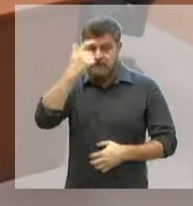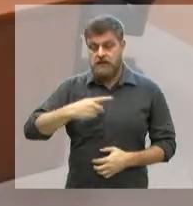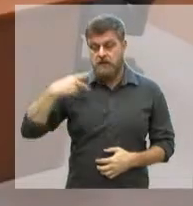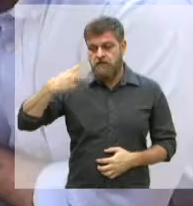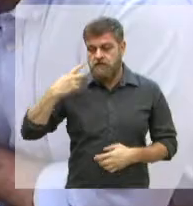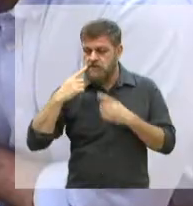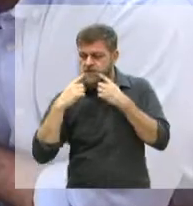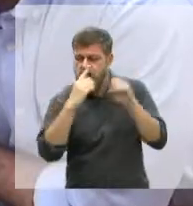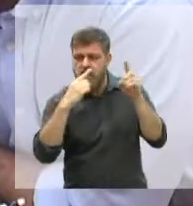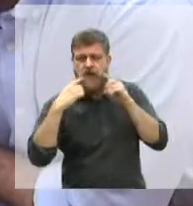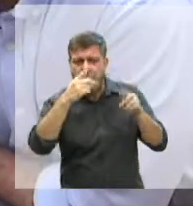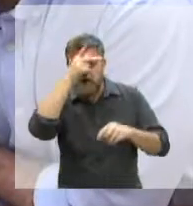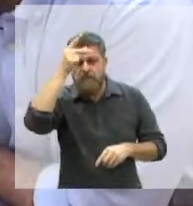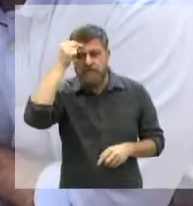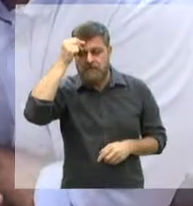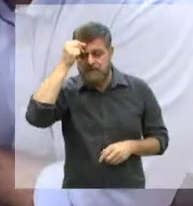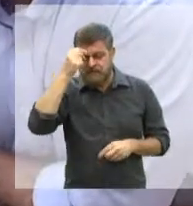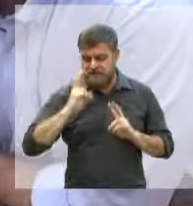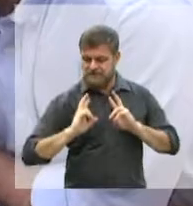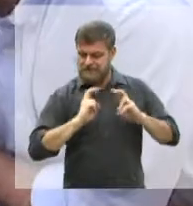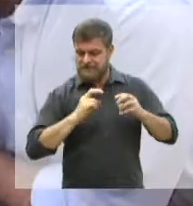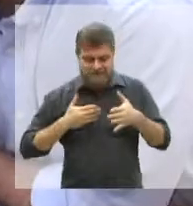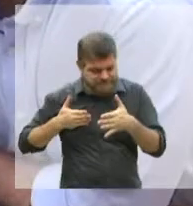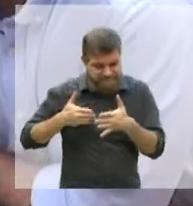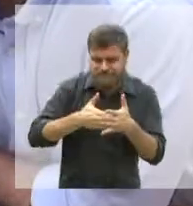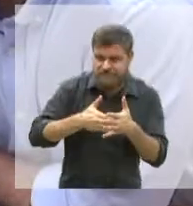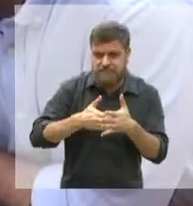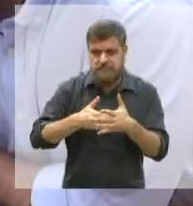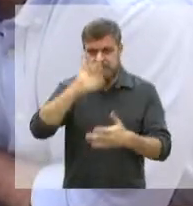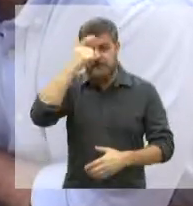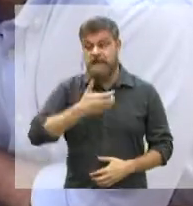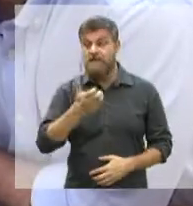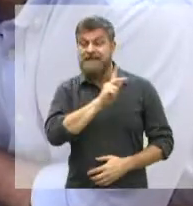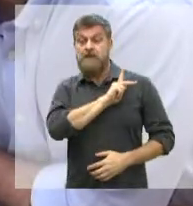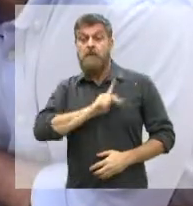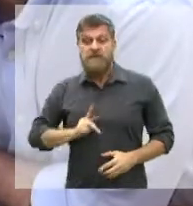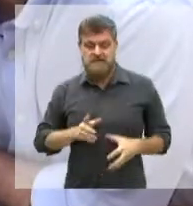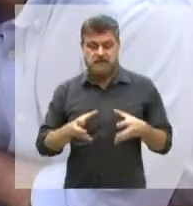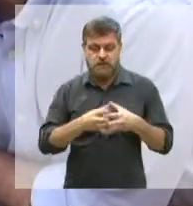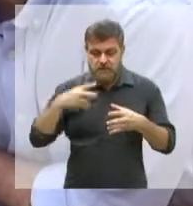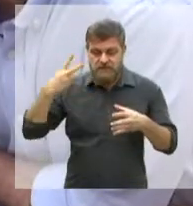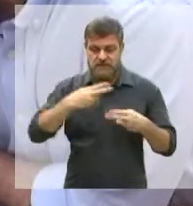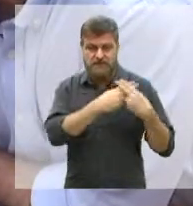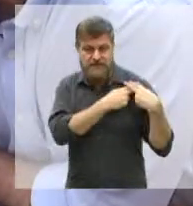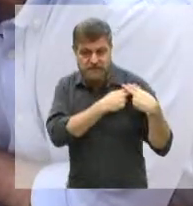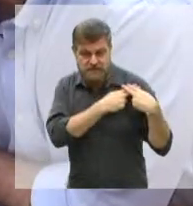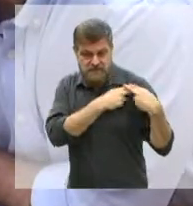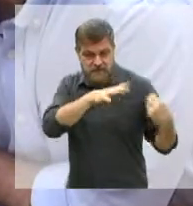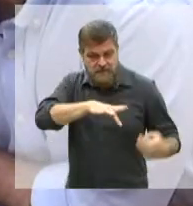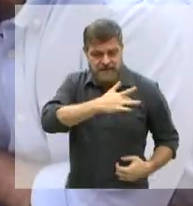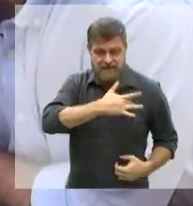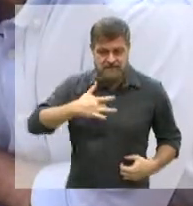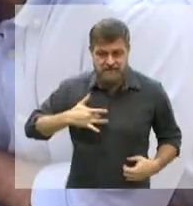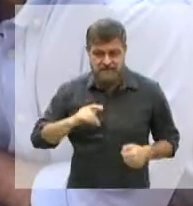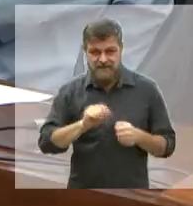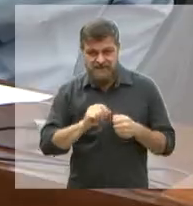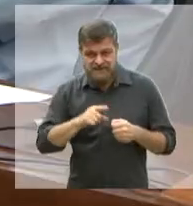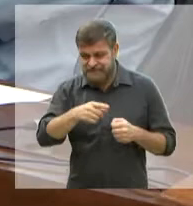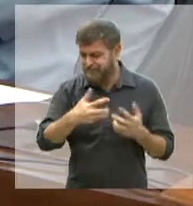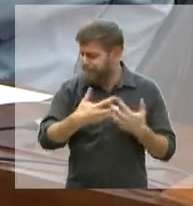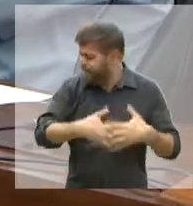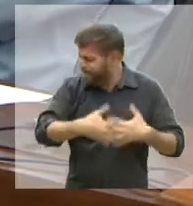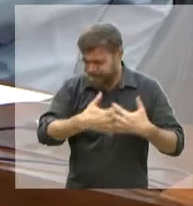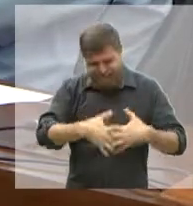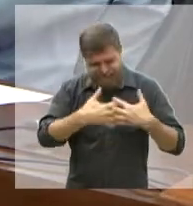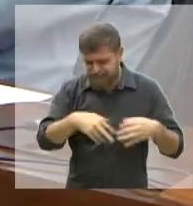de oposição, a gente sentiu que houve um impedimento até ali para que eu pudesse presidir essa comissão, o que acabou fazendo, na minha opinião, com que a comissão não cumprisse o papel